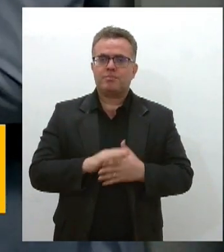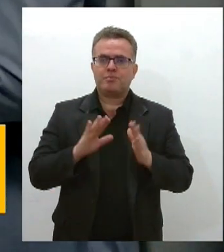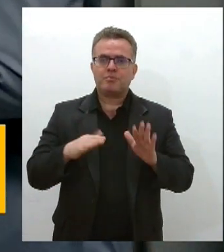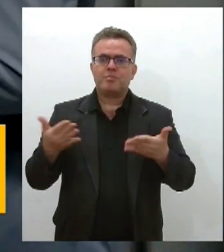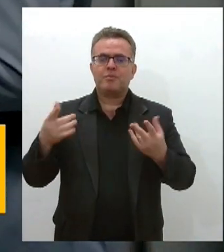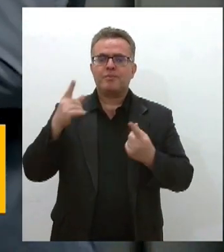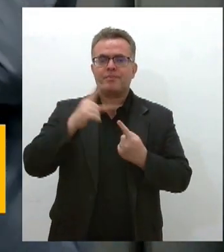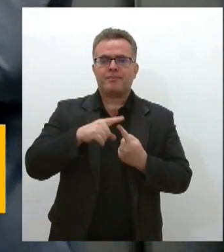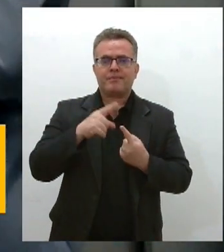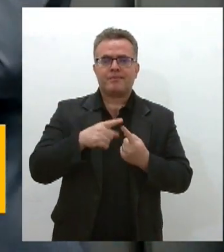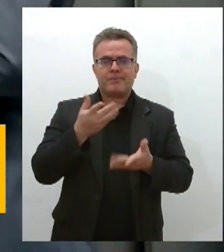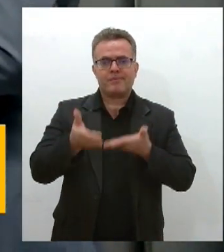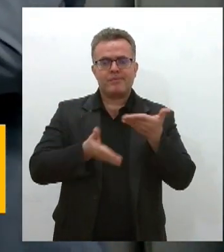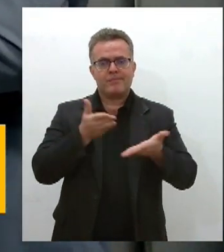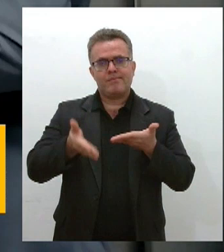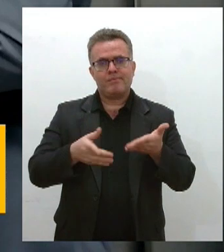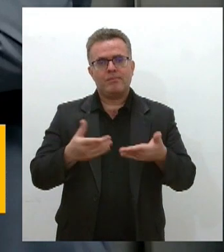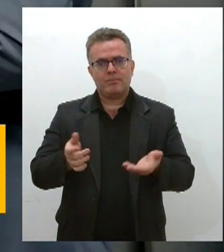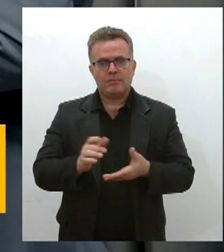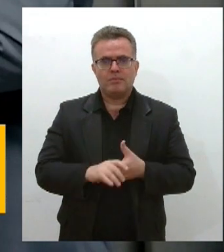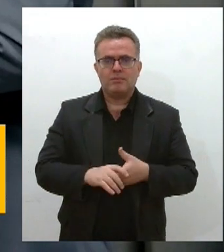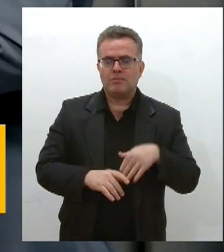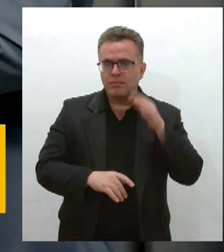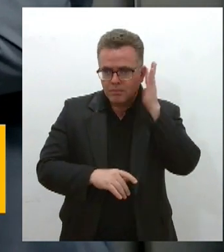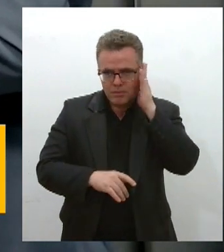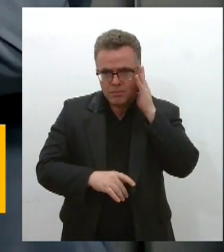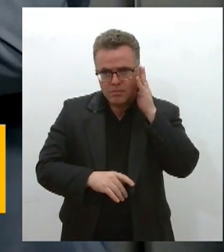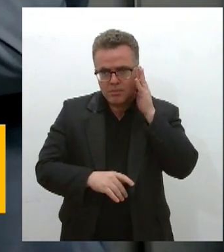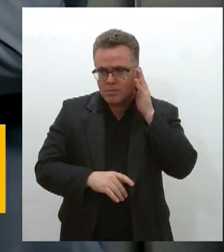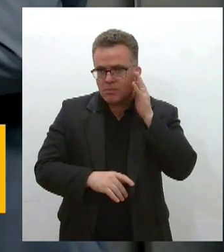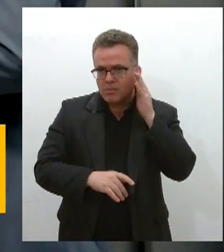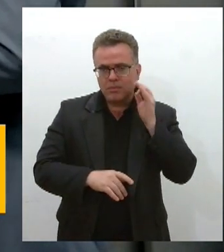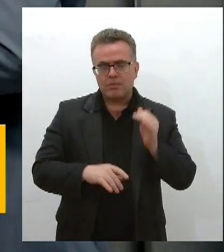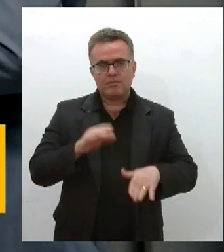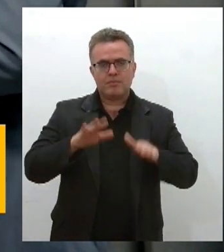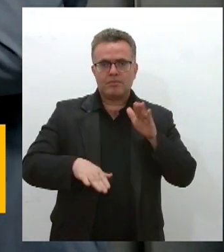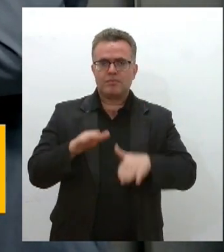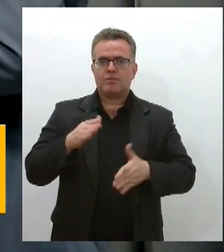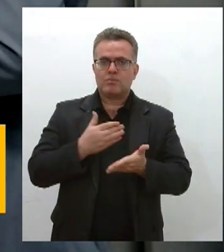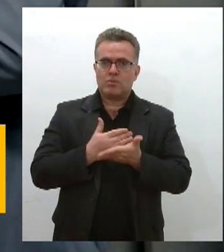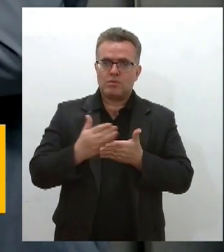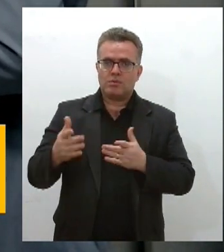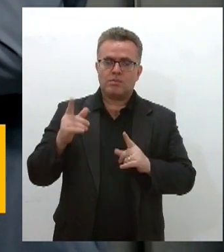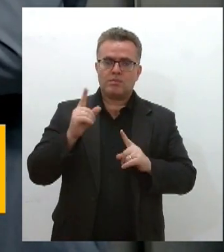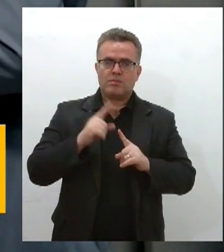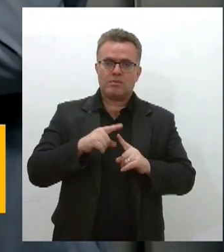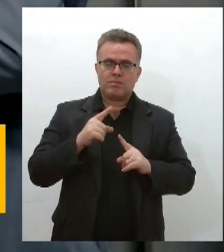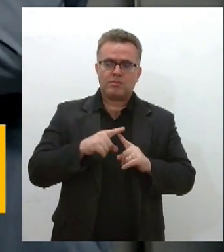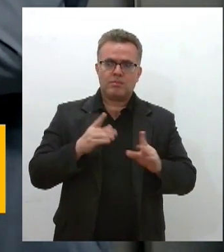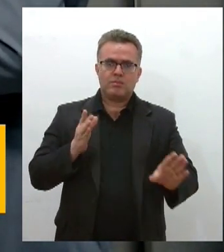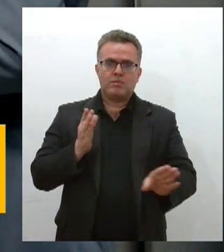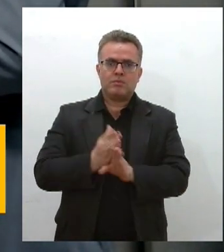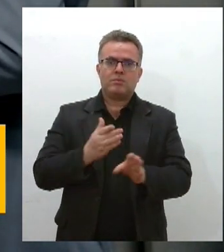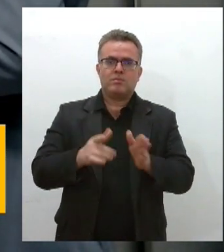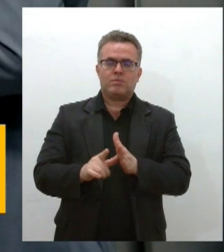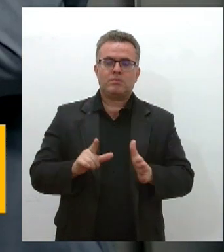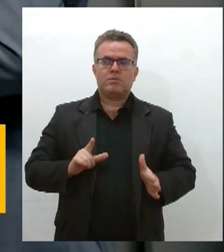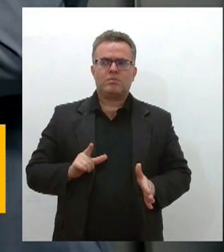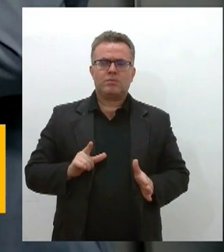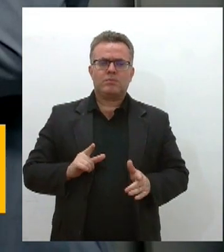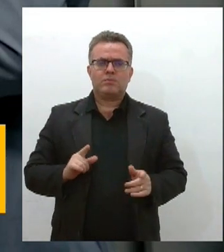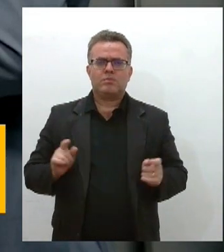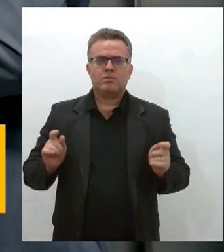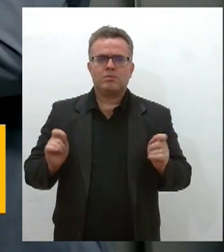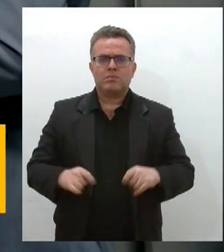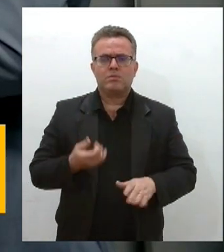tratamento? Na grande maioria das vezes, a gente começa pelo processo diagnóstico, Thiago. Então, o tratamento